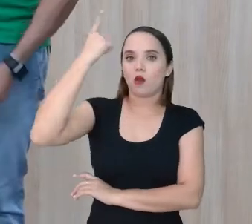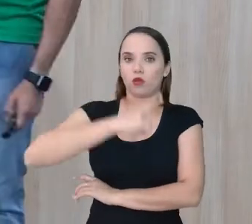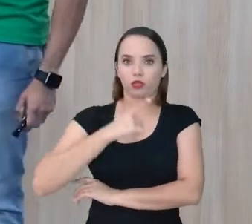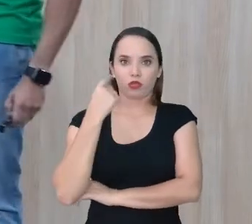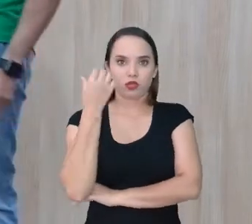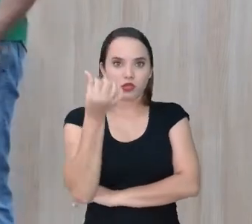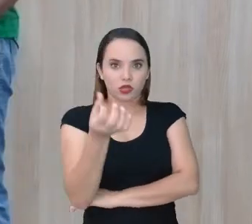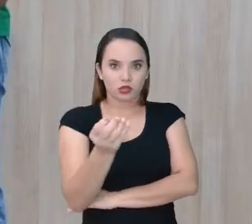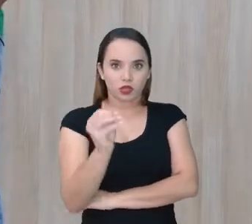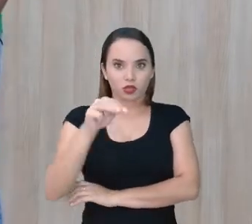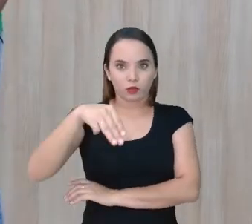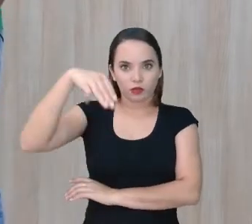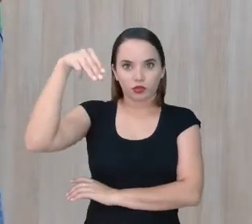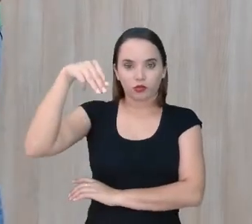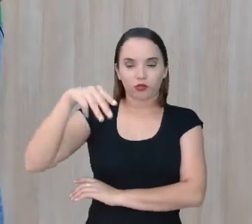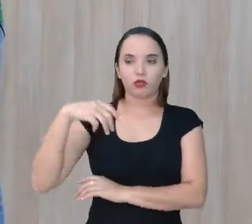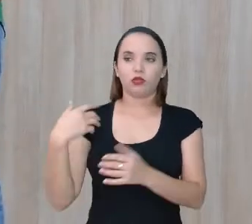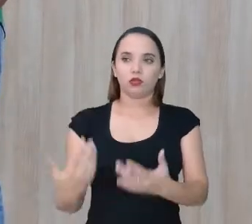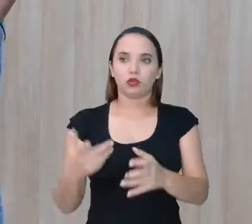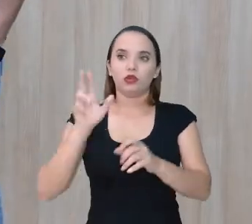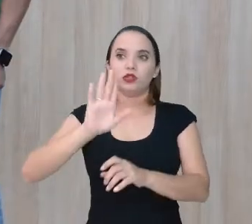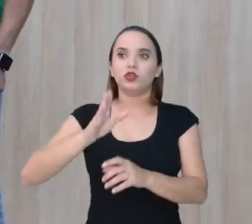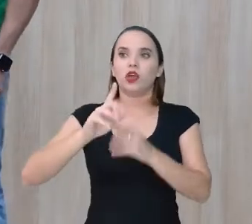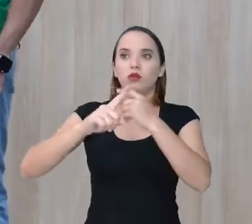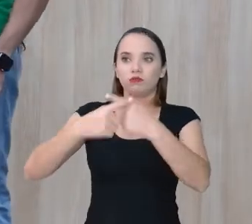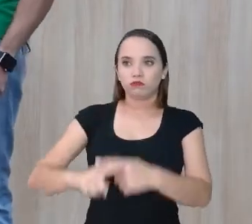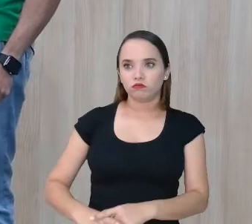minutos. Então, multipliquei aí